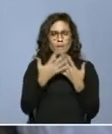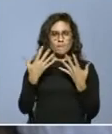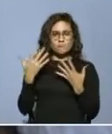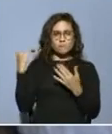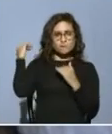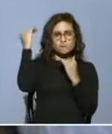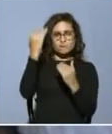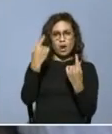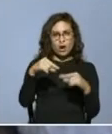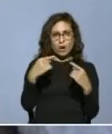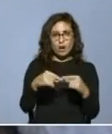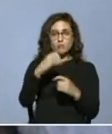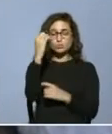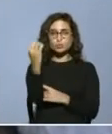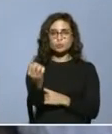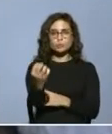começou a brilhar.